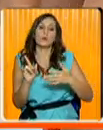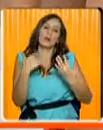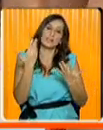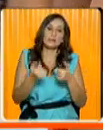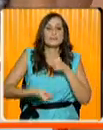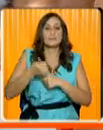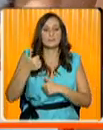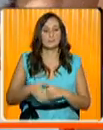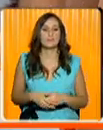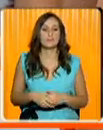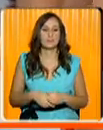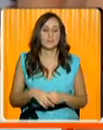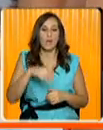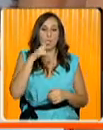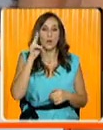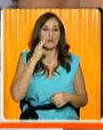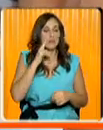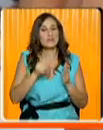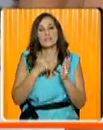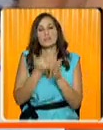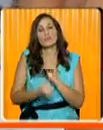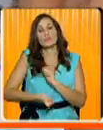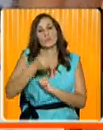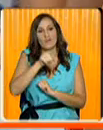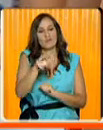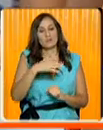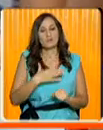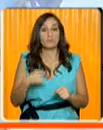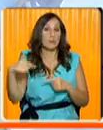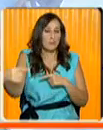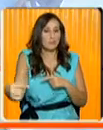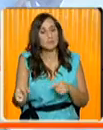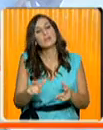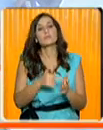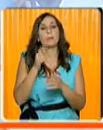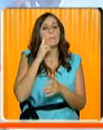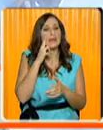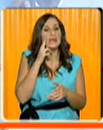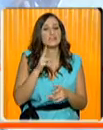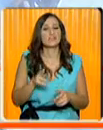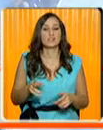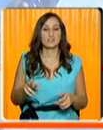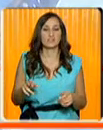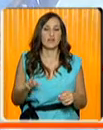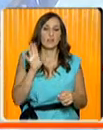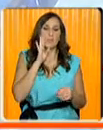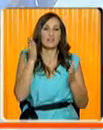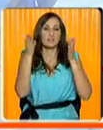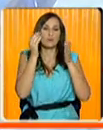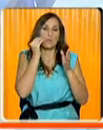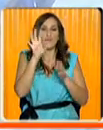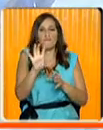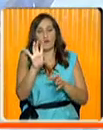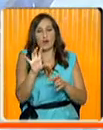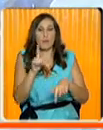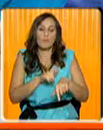situações desagradáveis. Cor de carne é sempre o melhor. Vocês gostam da lingerie cor da pele, aquela bege, assim. Depende da forma, claro. Depende do dia, não